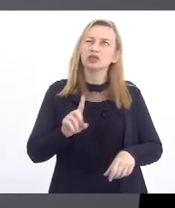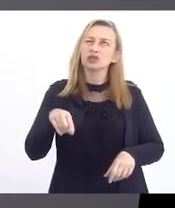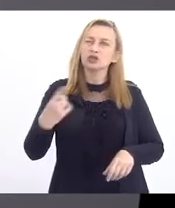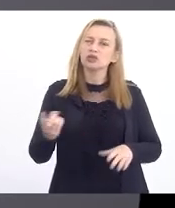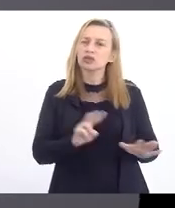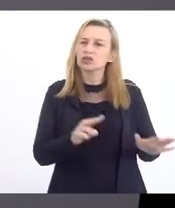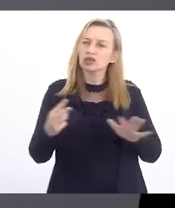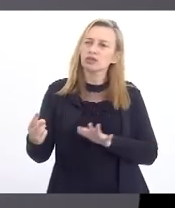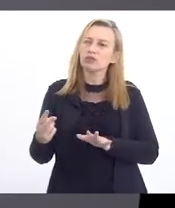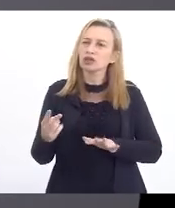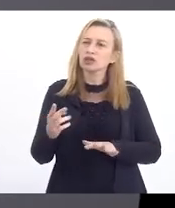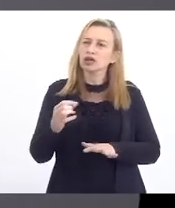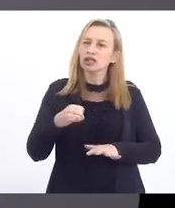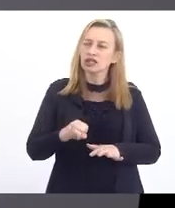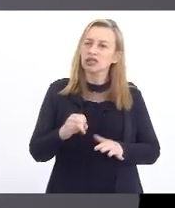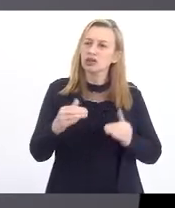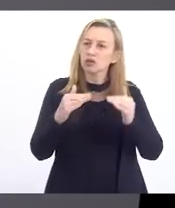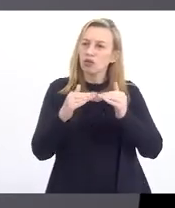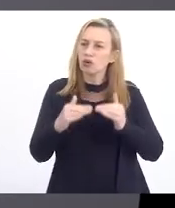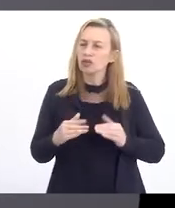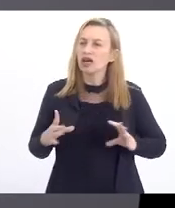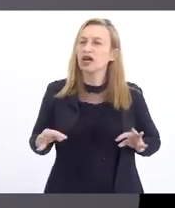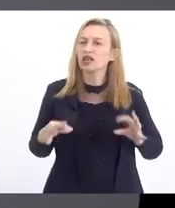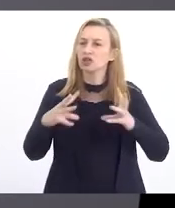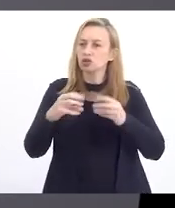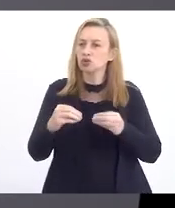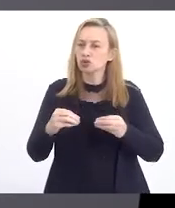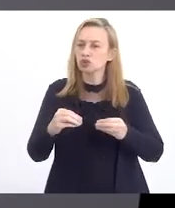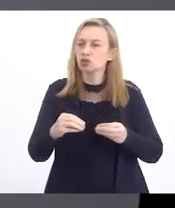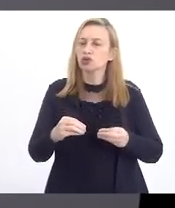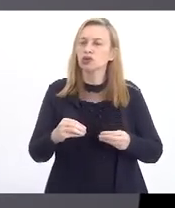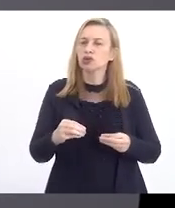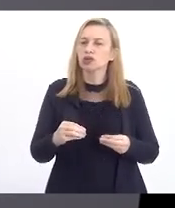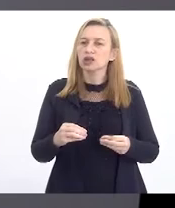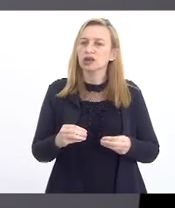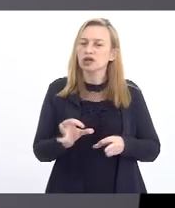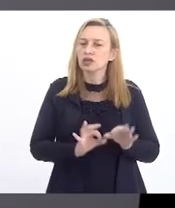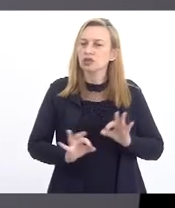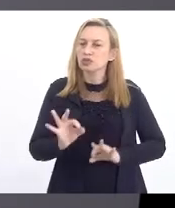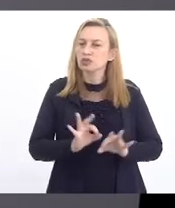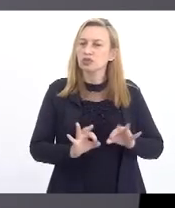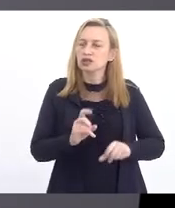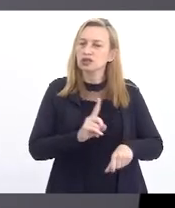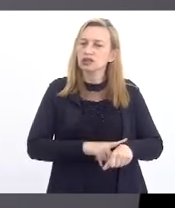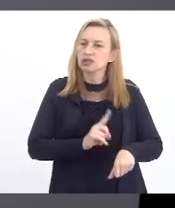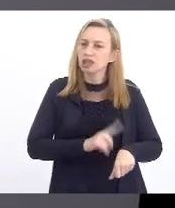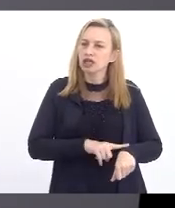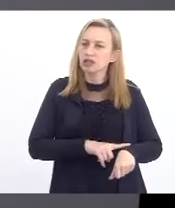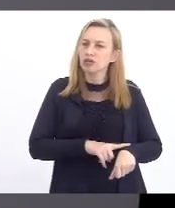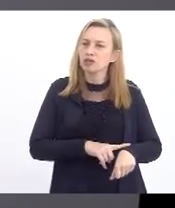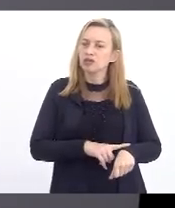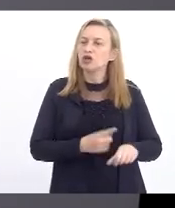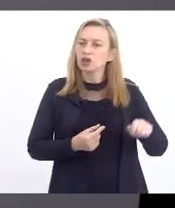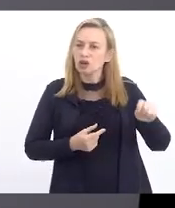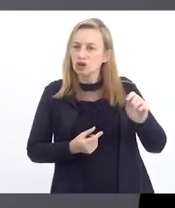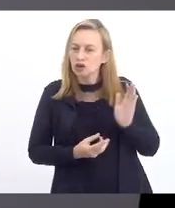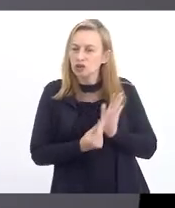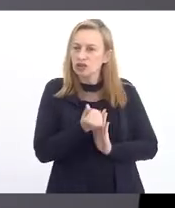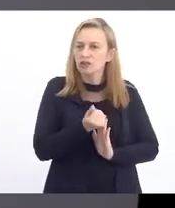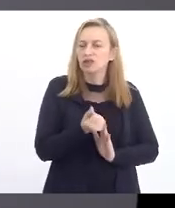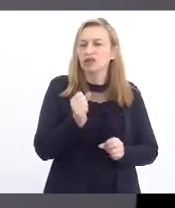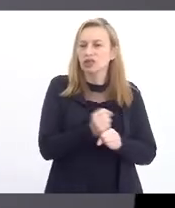se caso haja concordância nos planos, prazos e orçamentos das obras,